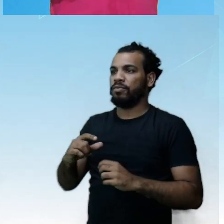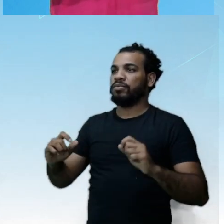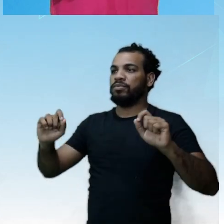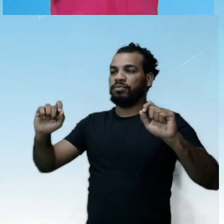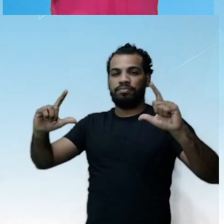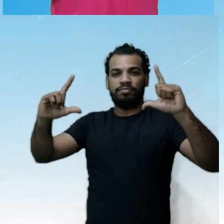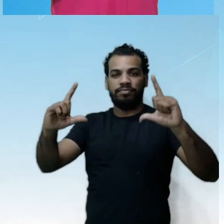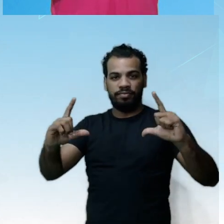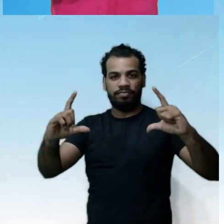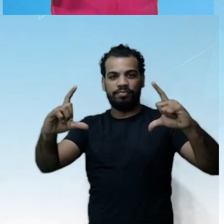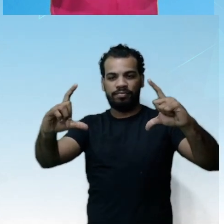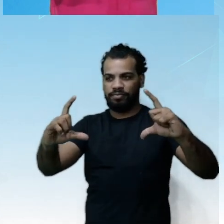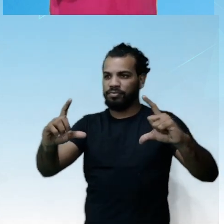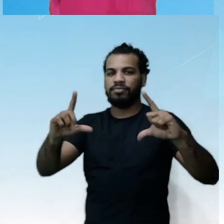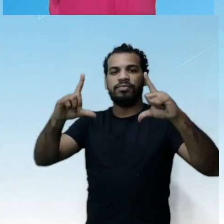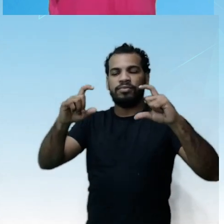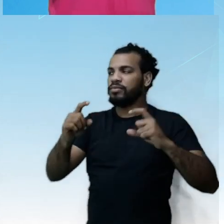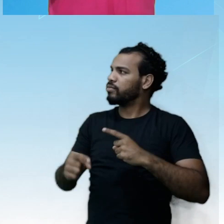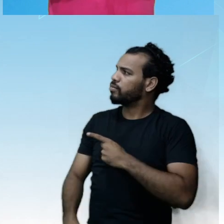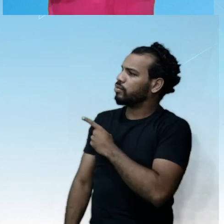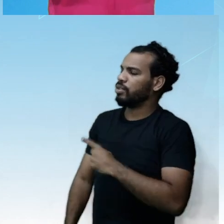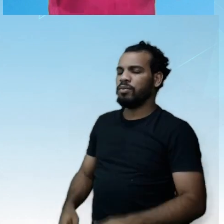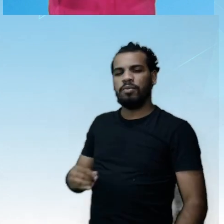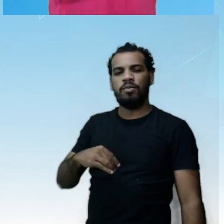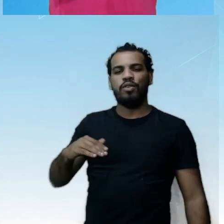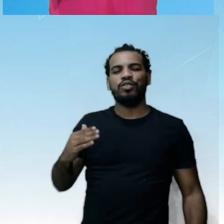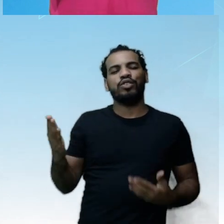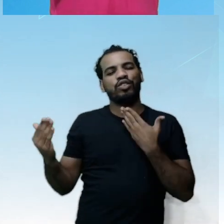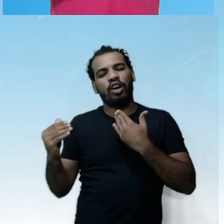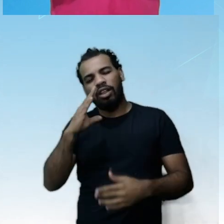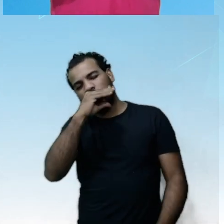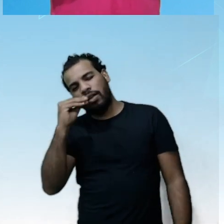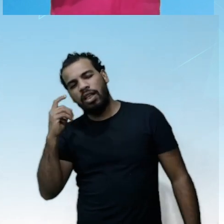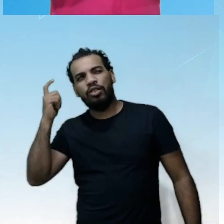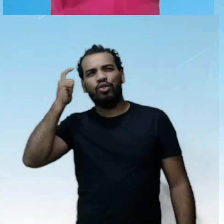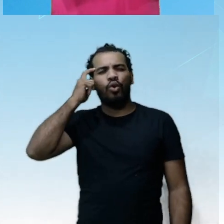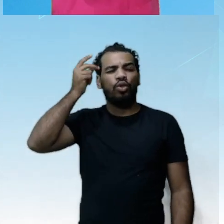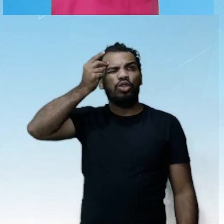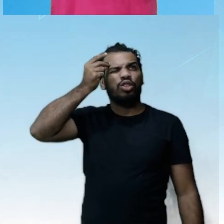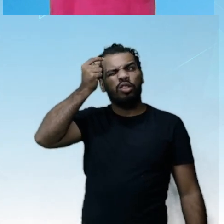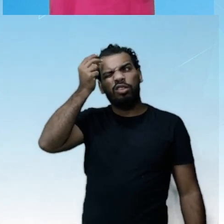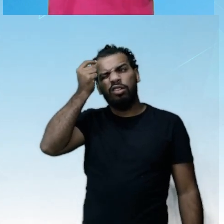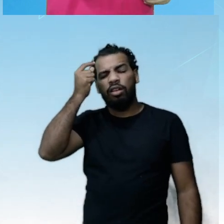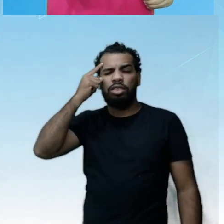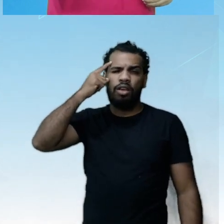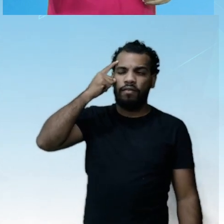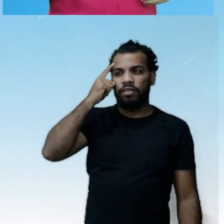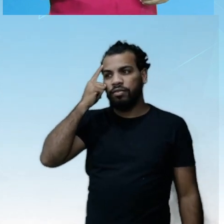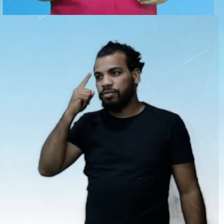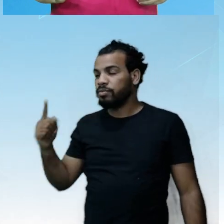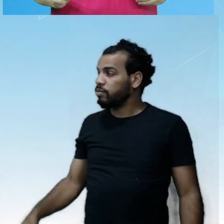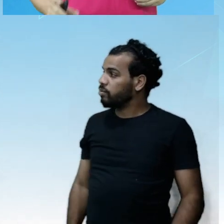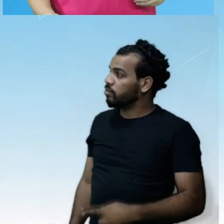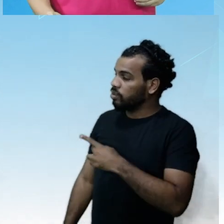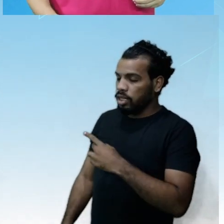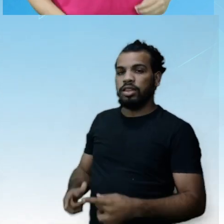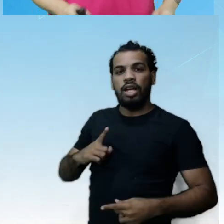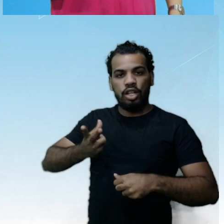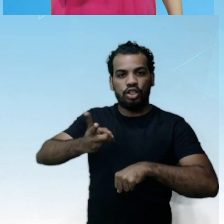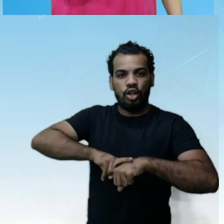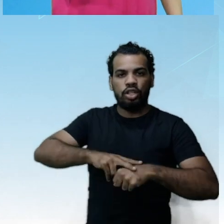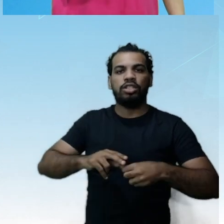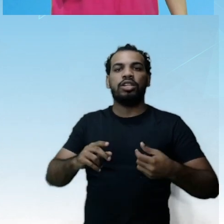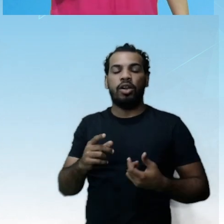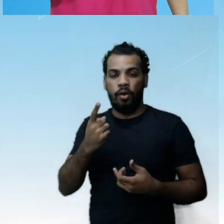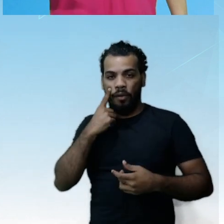eternas dúvidas do adolescente, dos adolescentes. Então veja, o elemento verbal e o elemento não verbal.